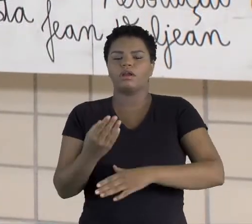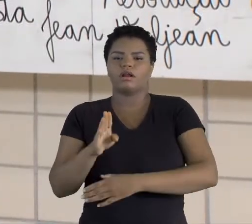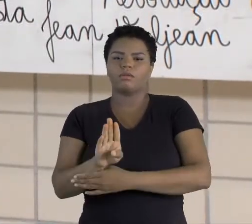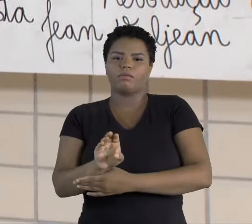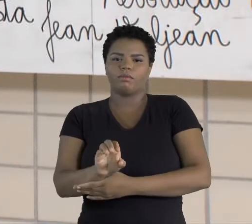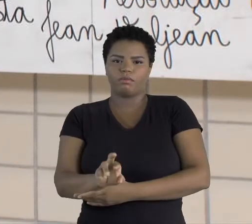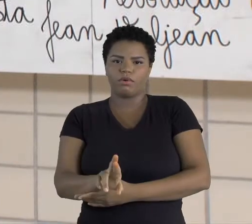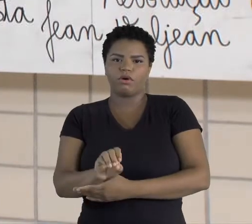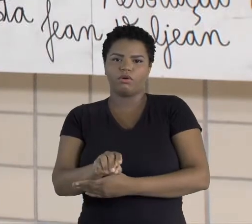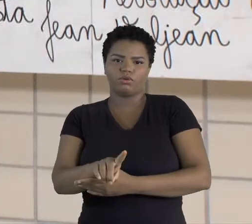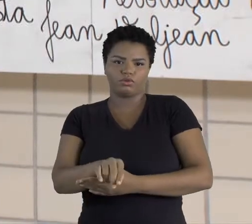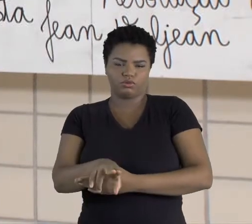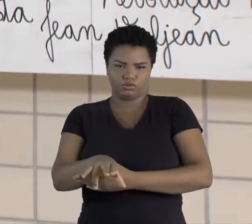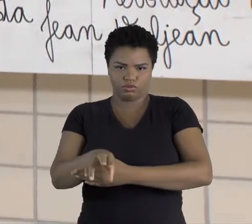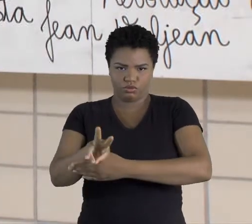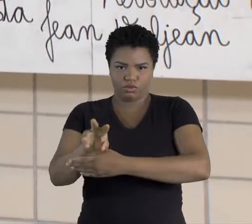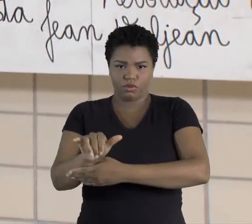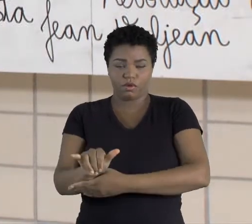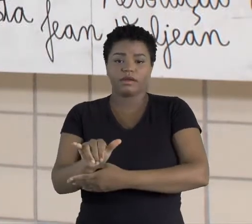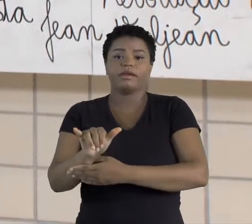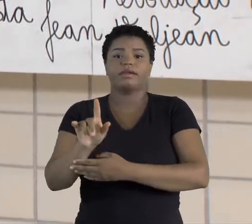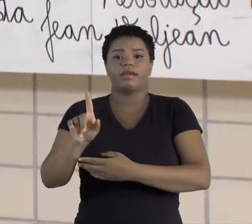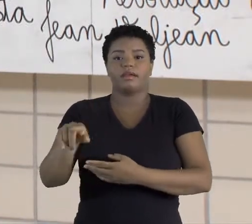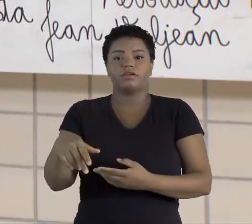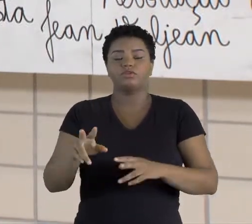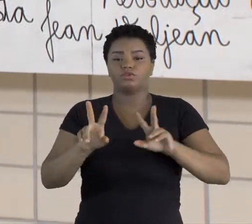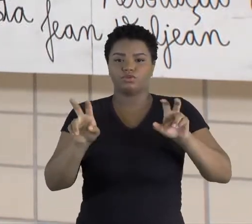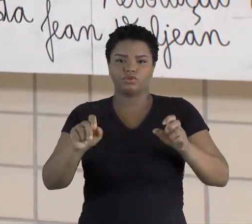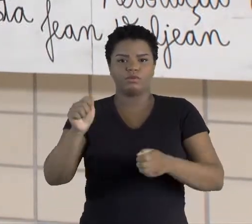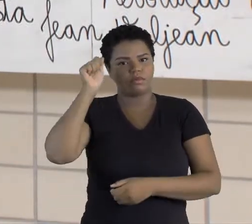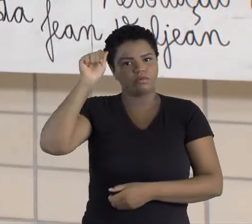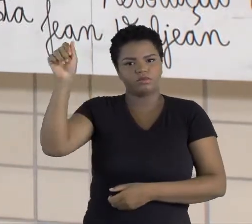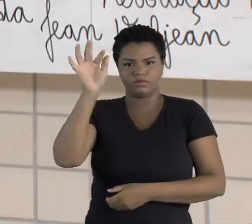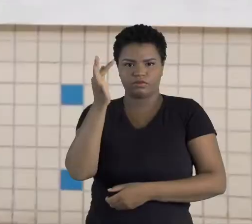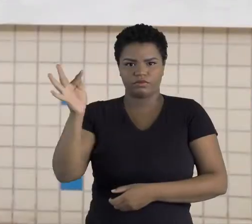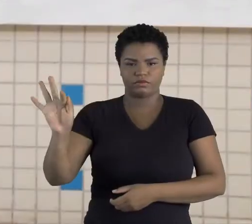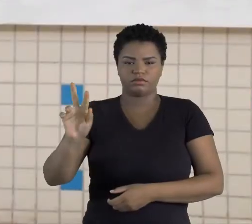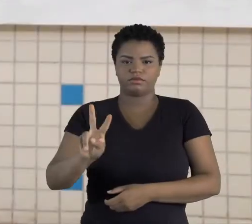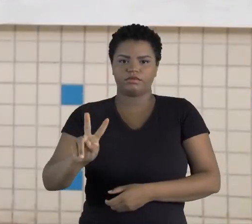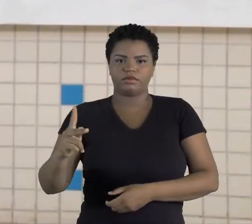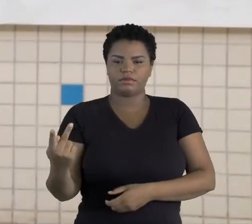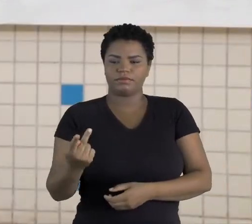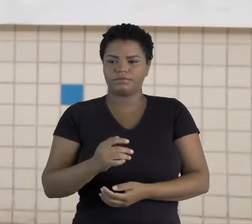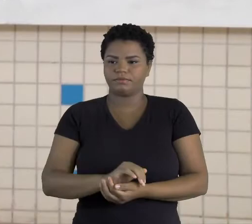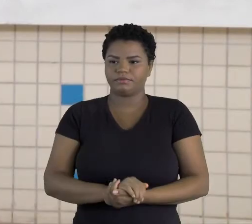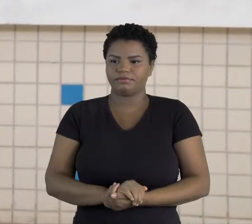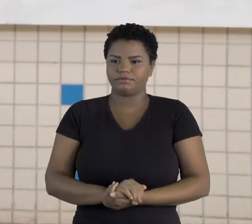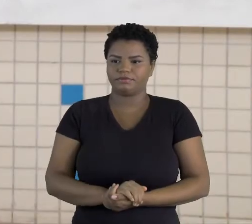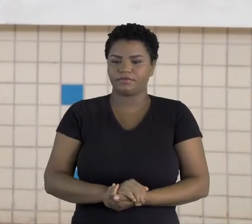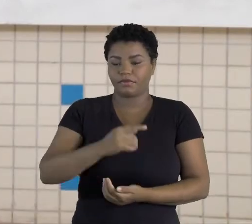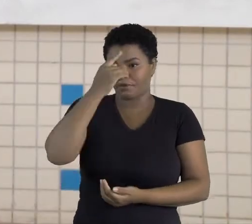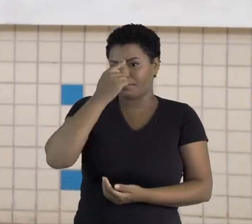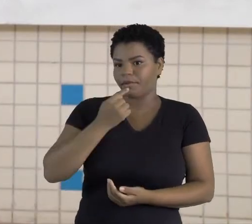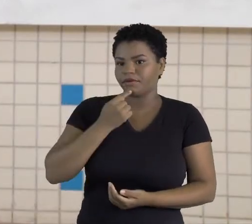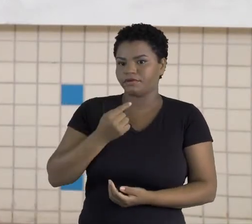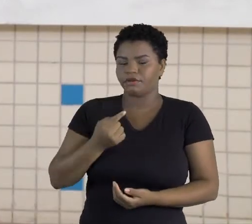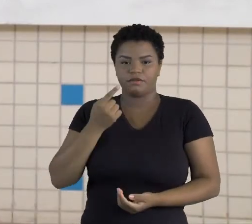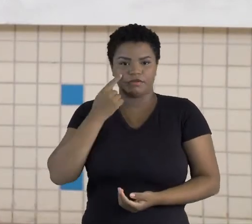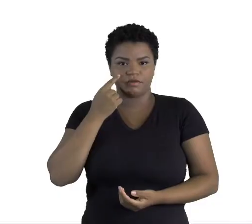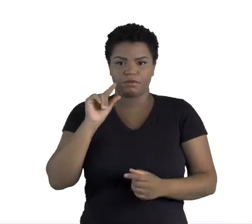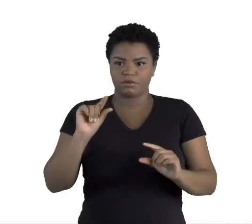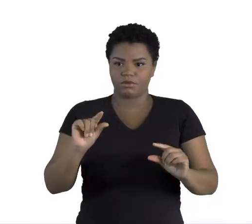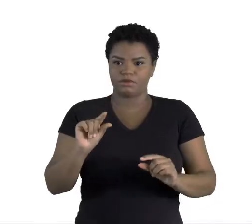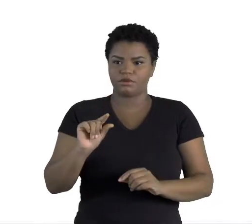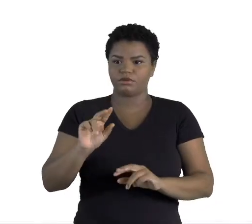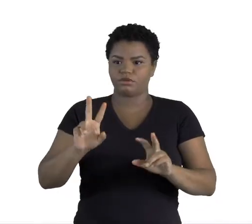francês Victor Hugo. Então, vamos ver aqui? Olha aqui a imagem, a gente vai ver um pouquinho sobre esse